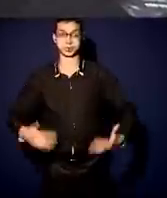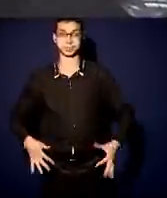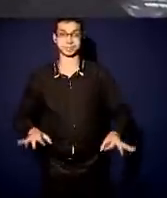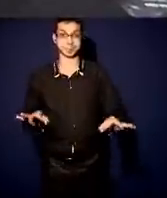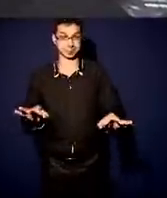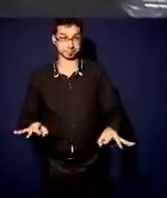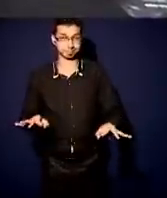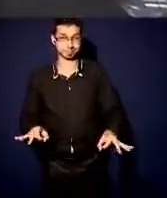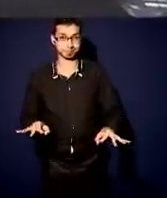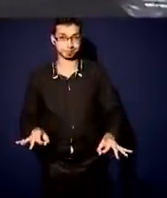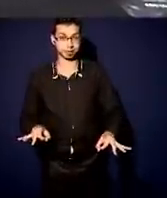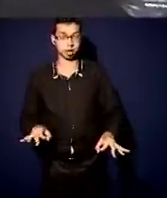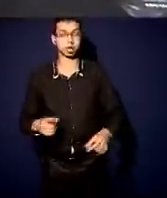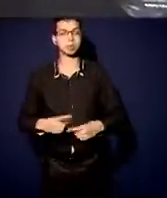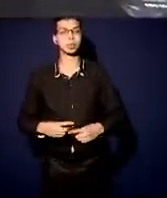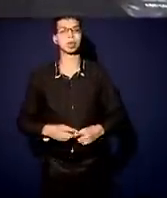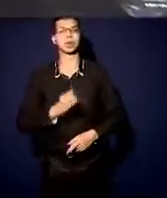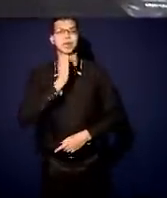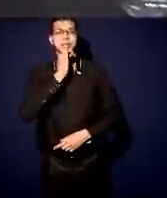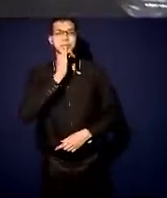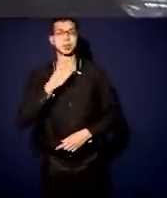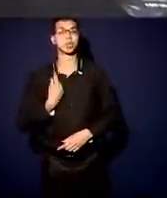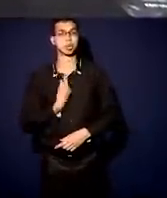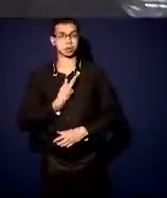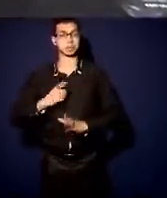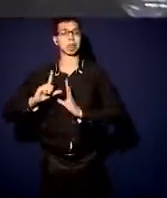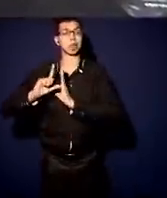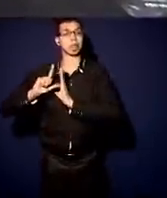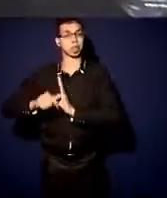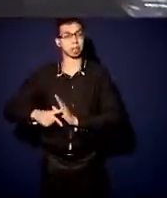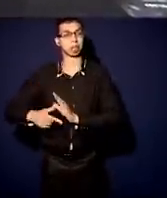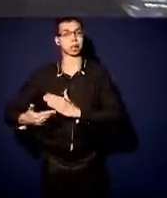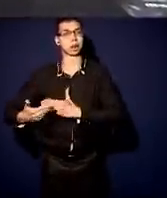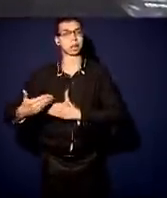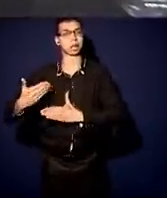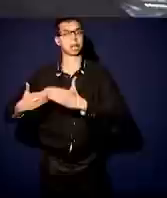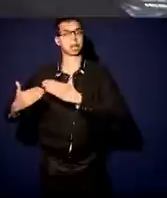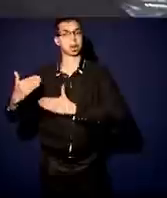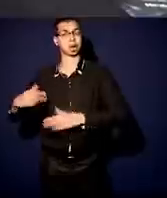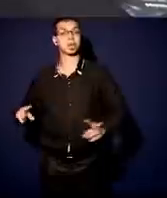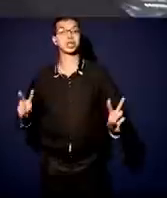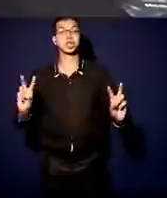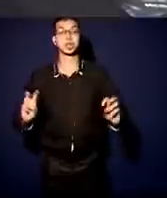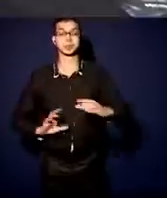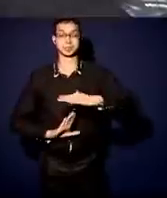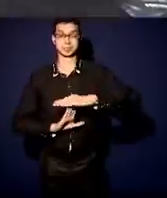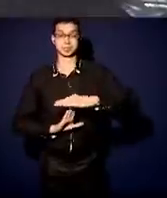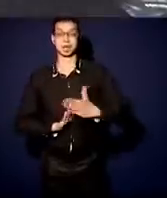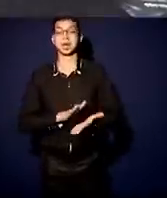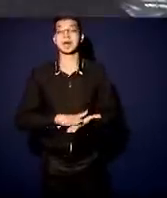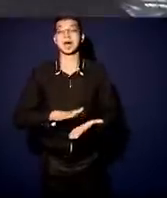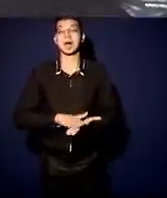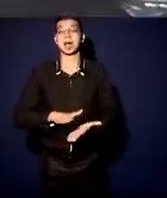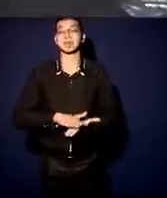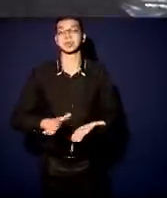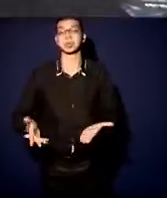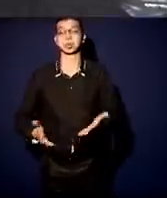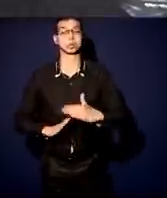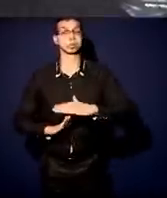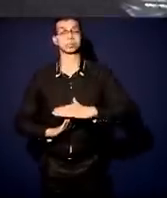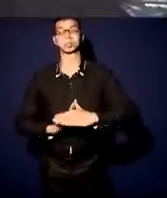nós por exemplo retrocedemos em relação ao teto de gastos então não há nada